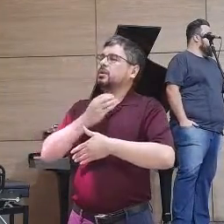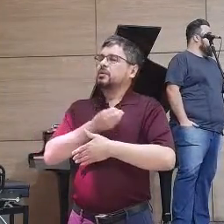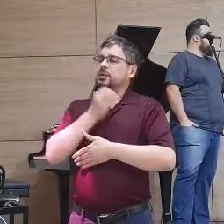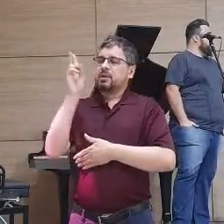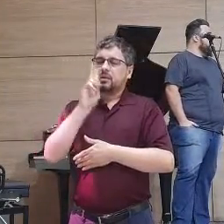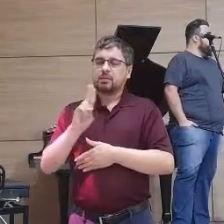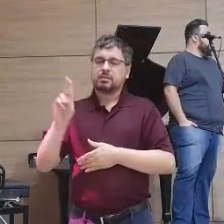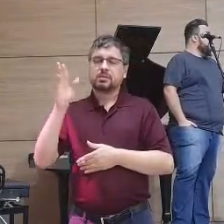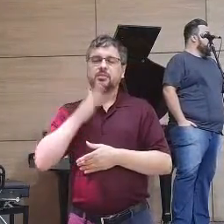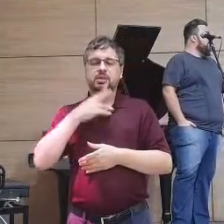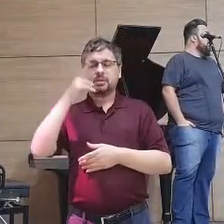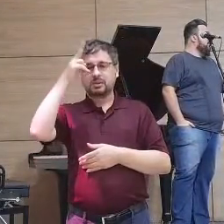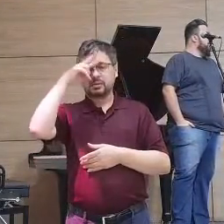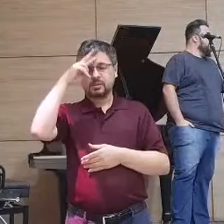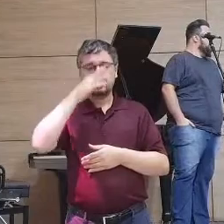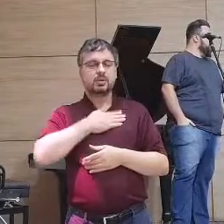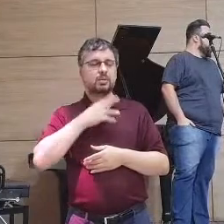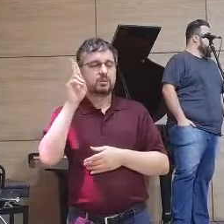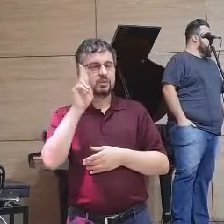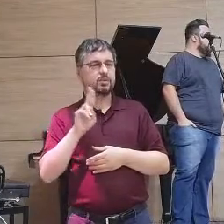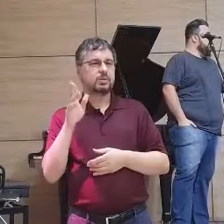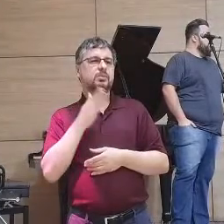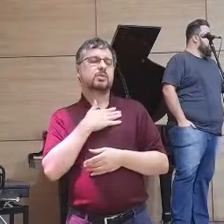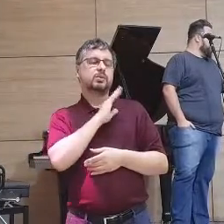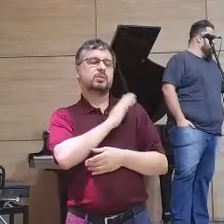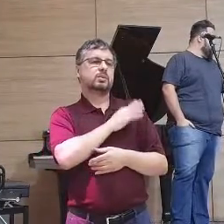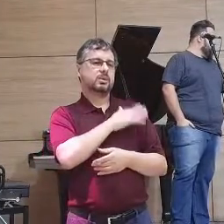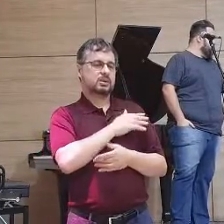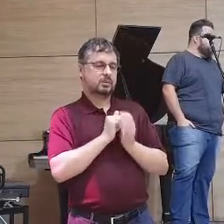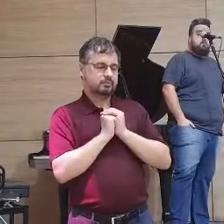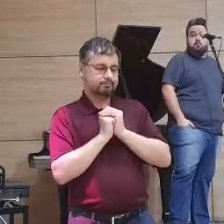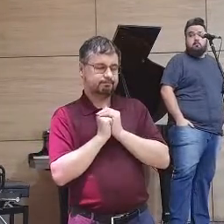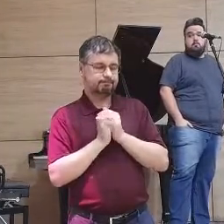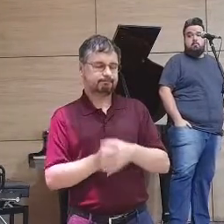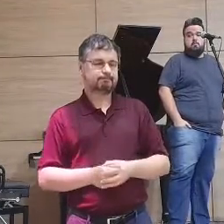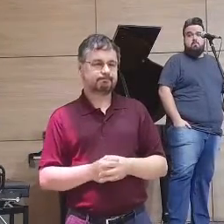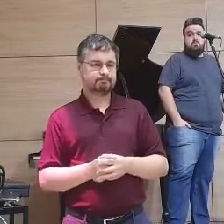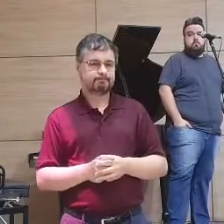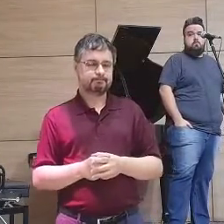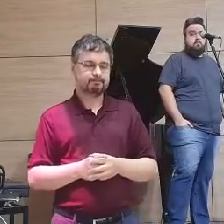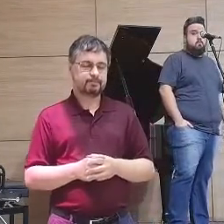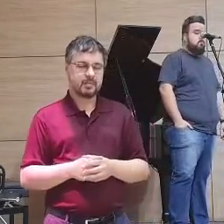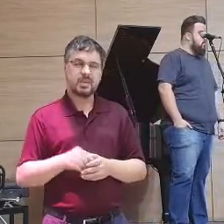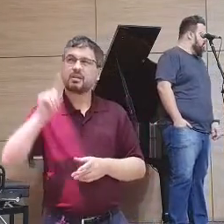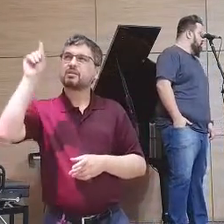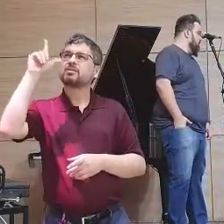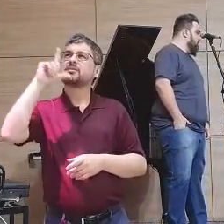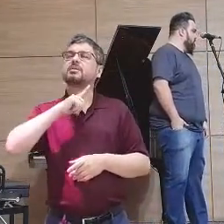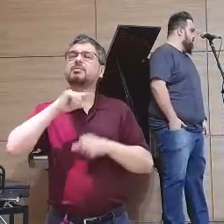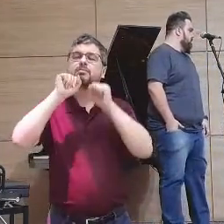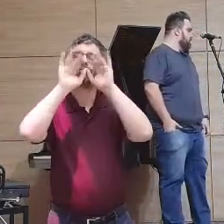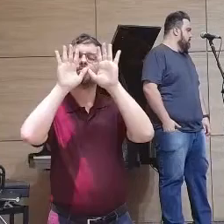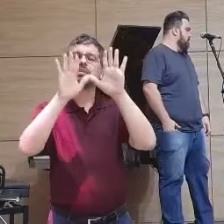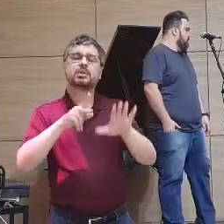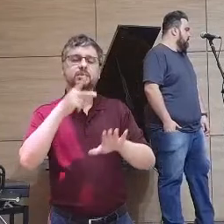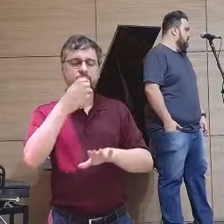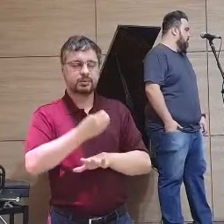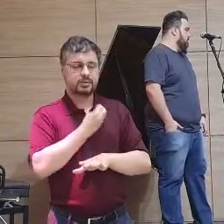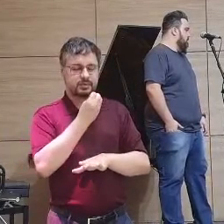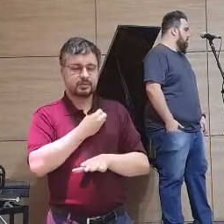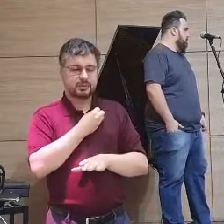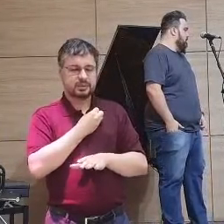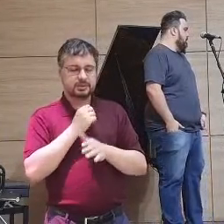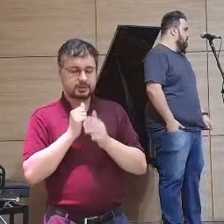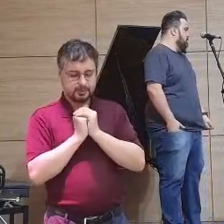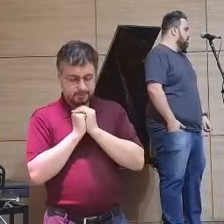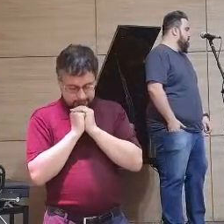usa o meu coração e e ele tem bençãos para sua vida hoje pela manhã festa